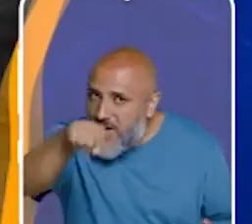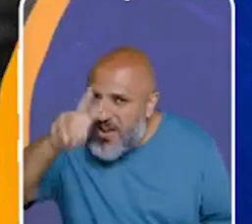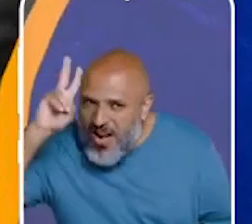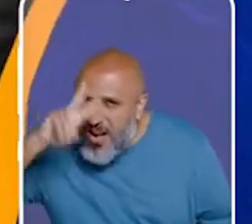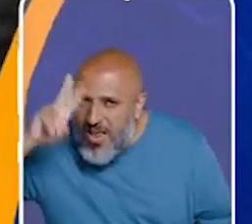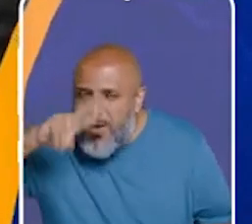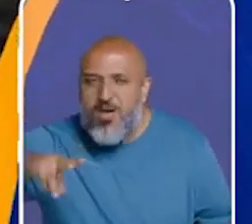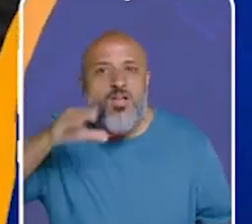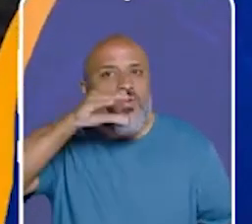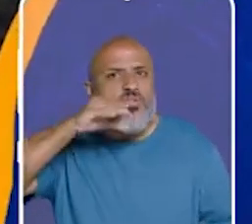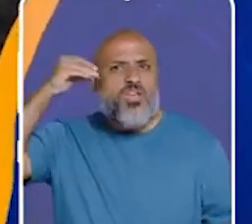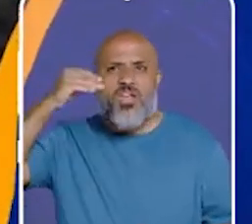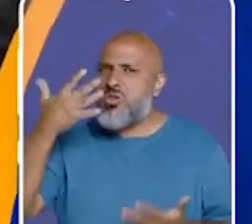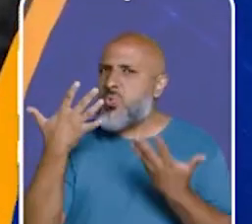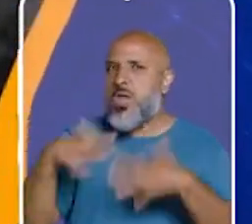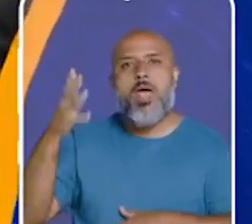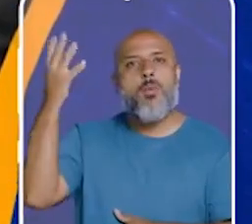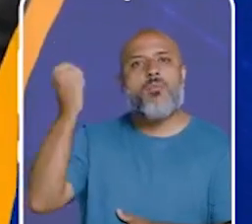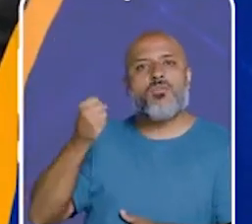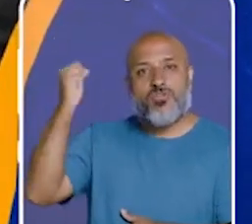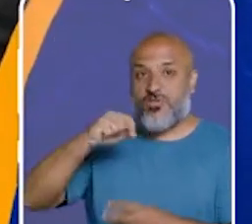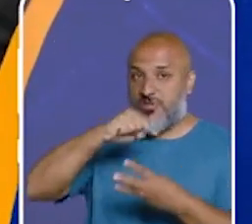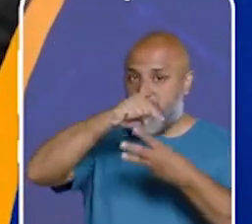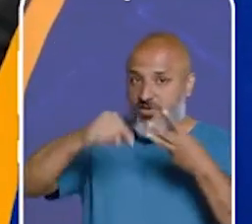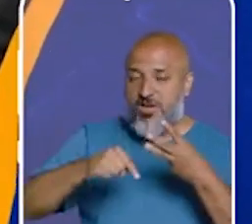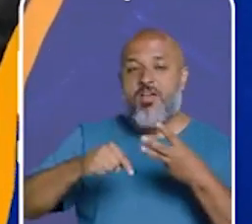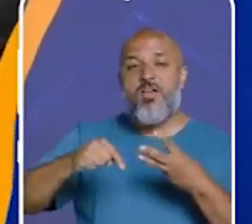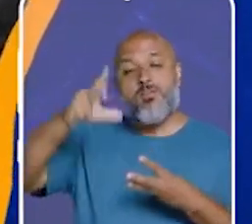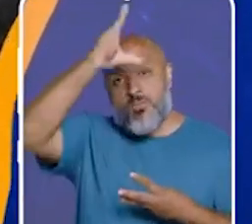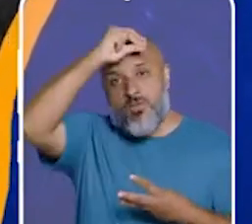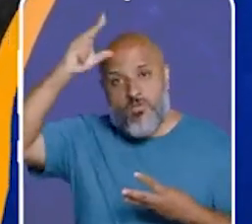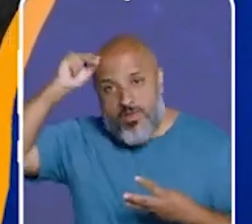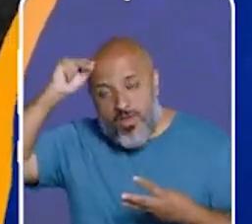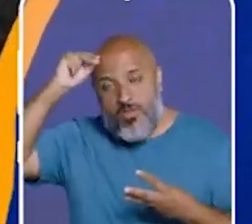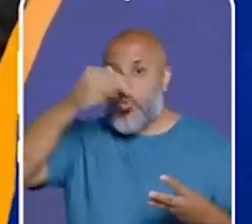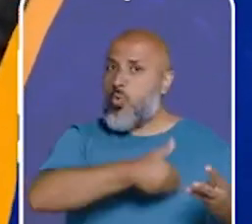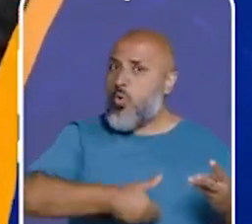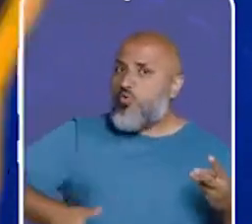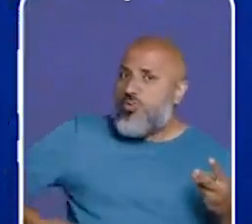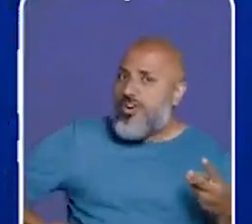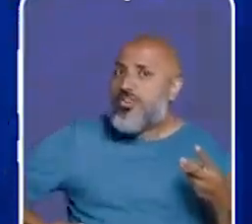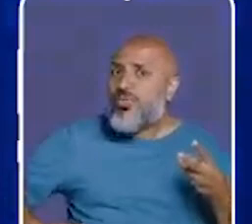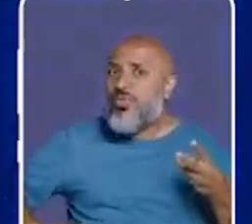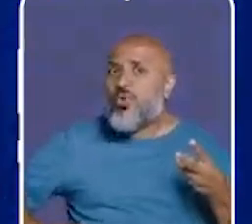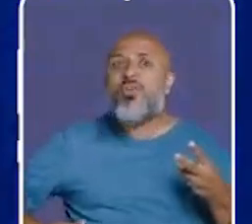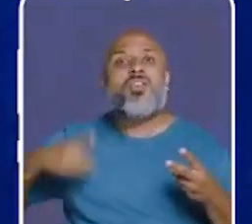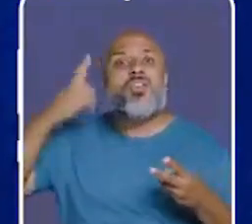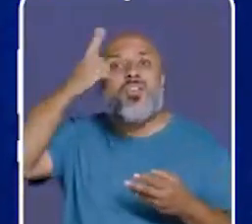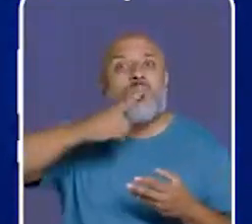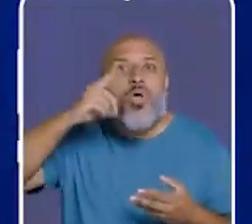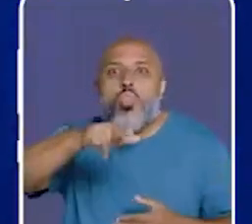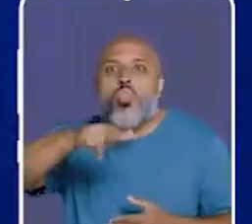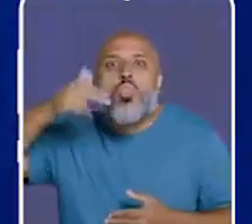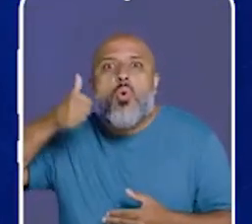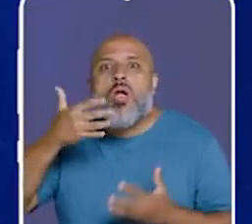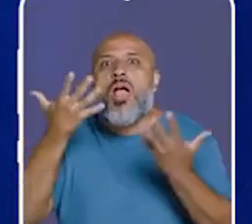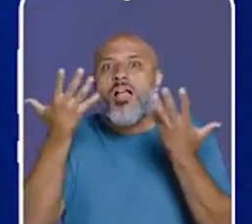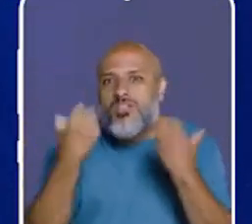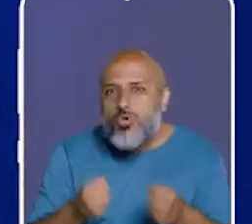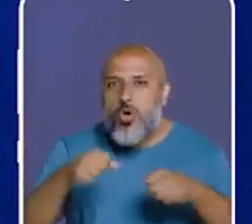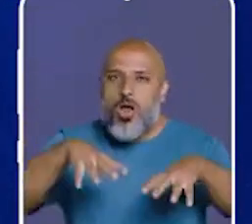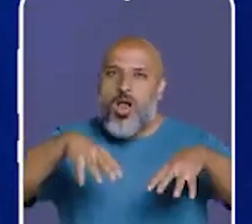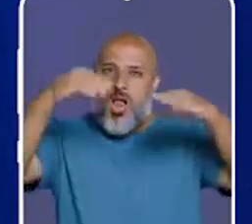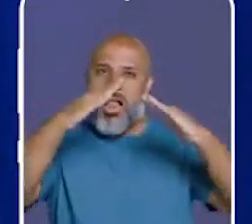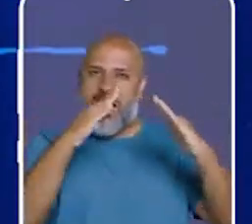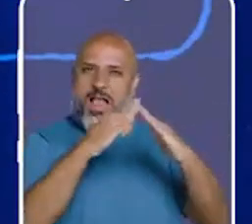Gente, vamos lembrar que o Ciro recusou 3 aposentadorias de ex-prefeito, governador e deputado. Nunca aceitou morar